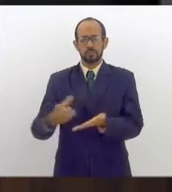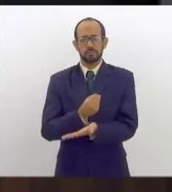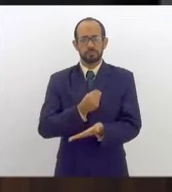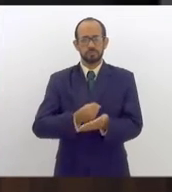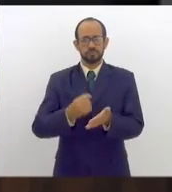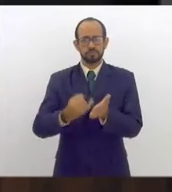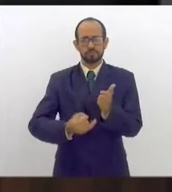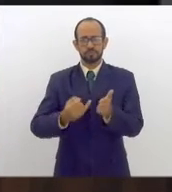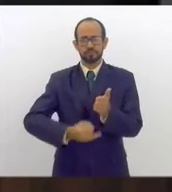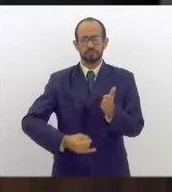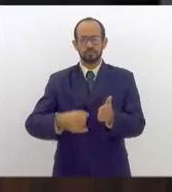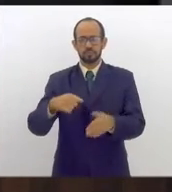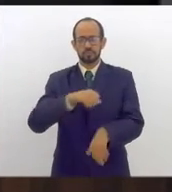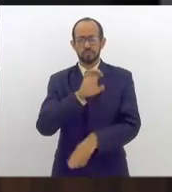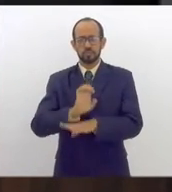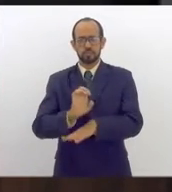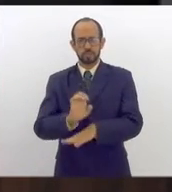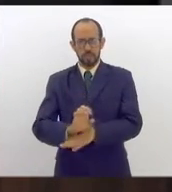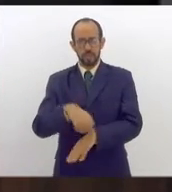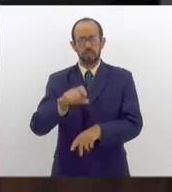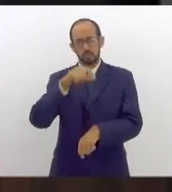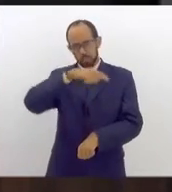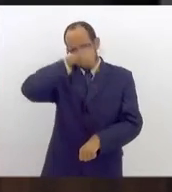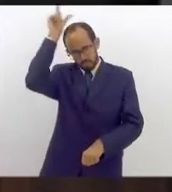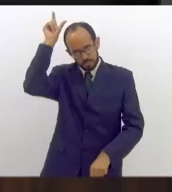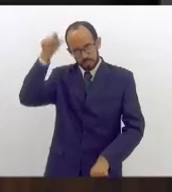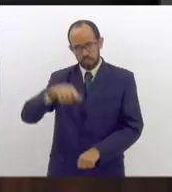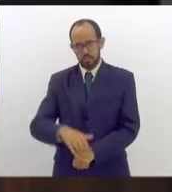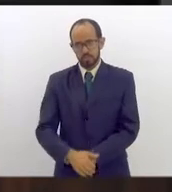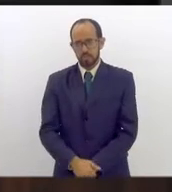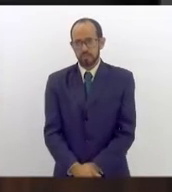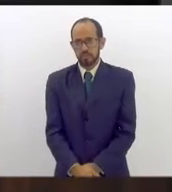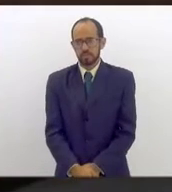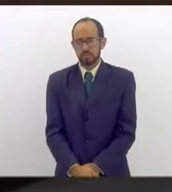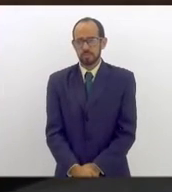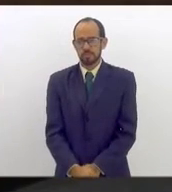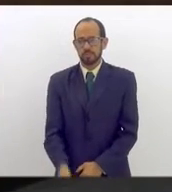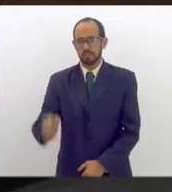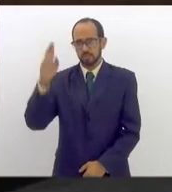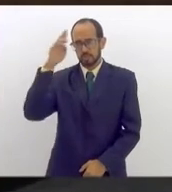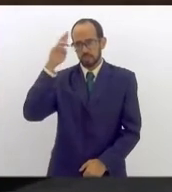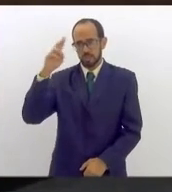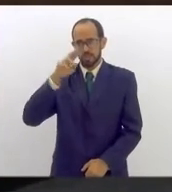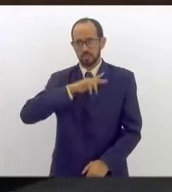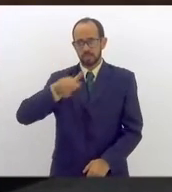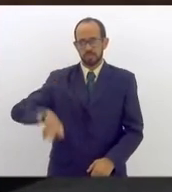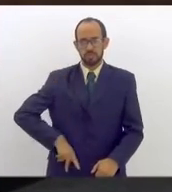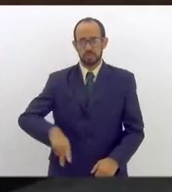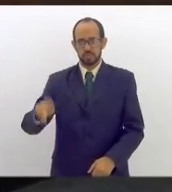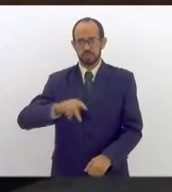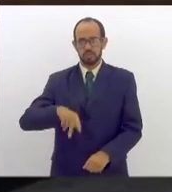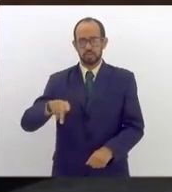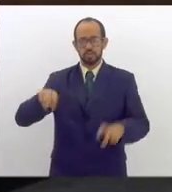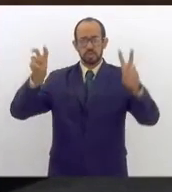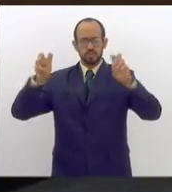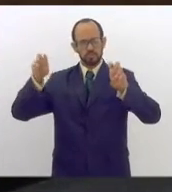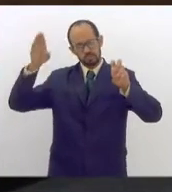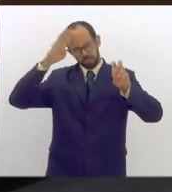e Fiscalização dos Tributos Estaduais, deputado Luiz Paulo. Senhora presidente, no